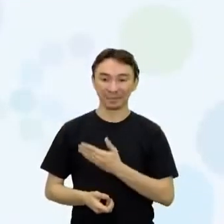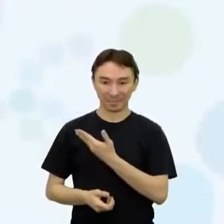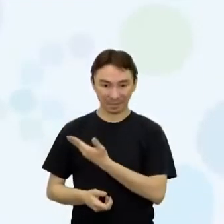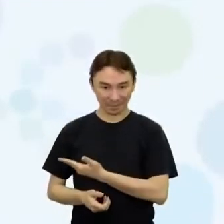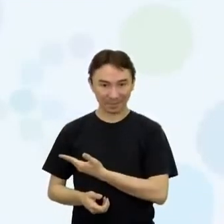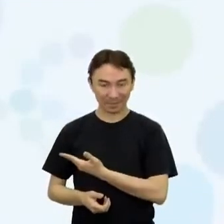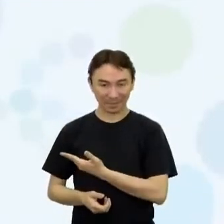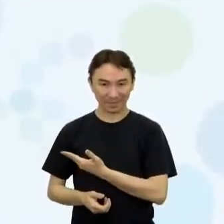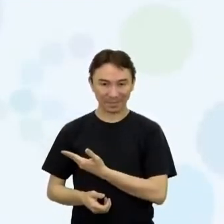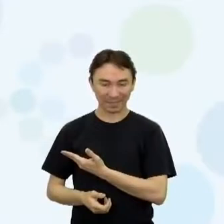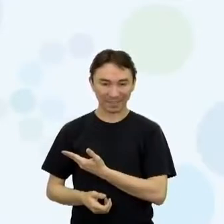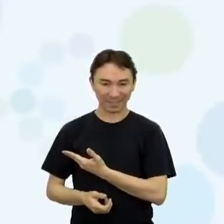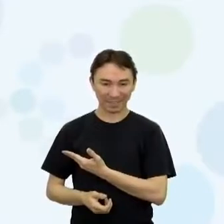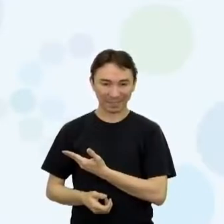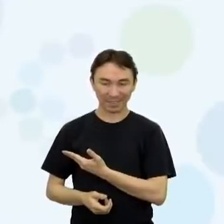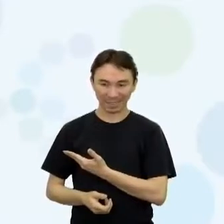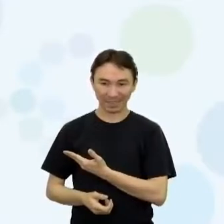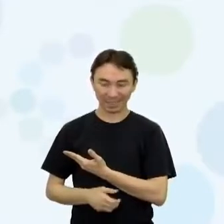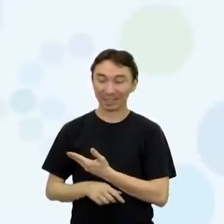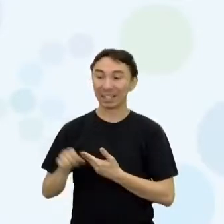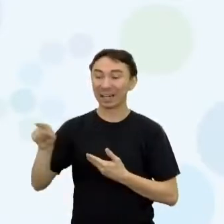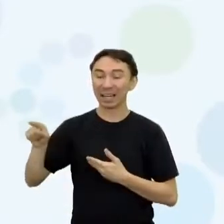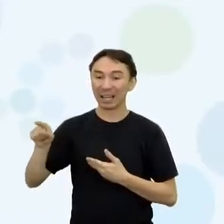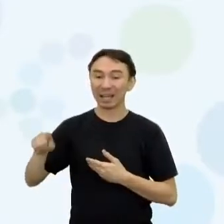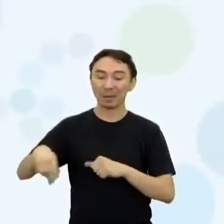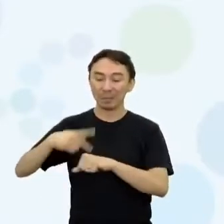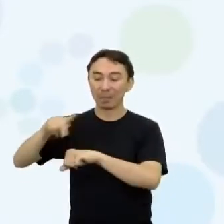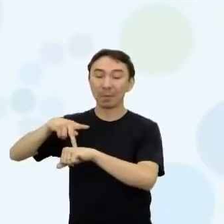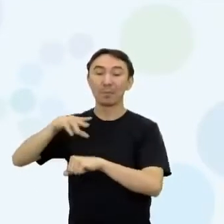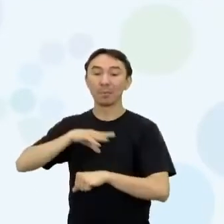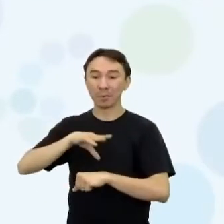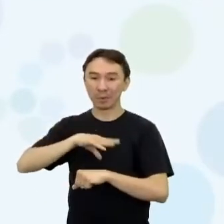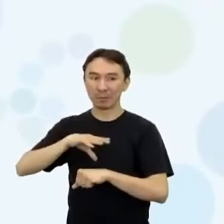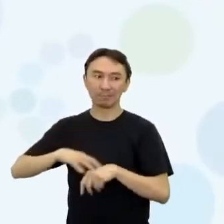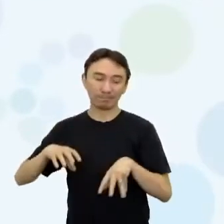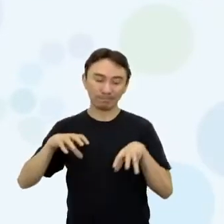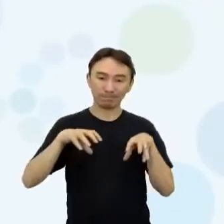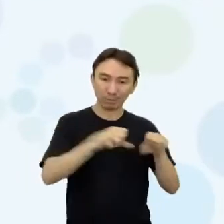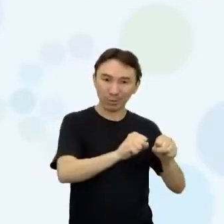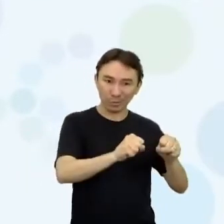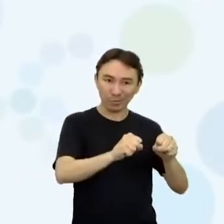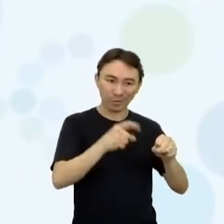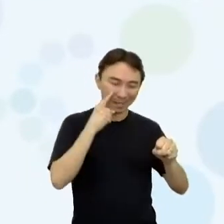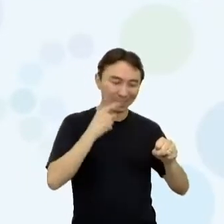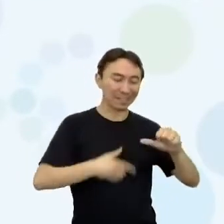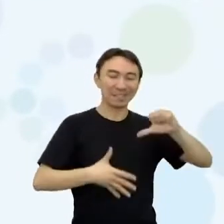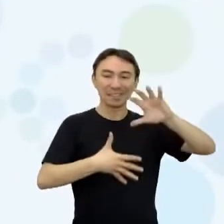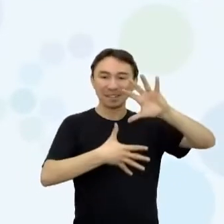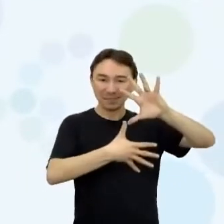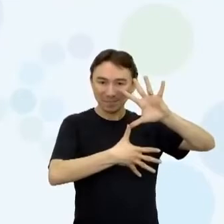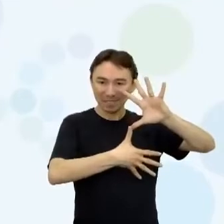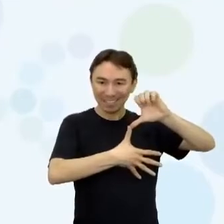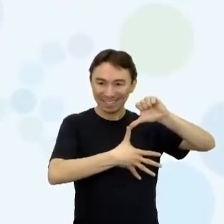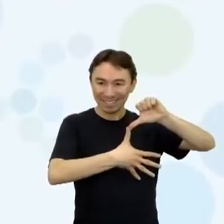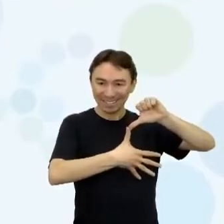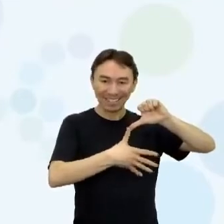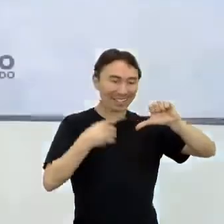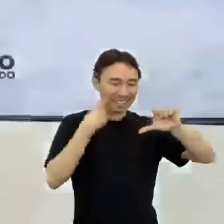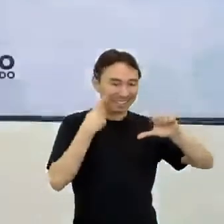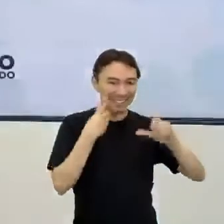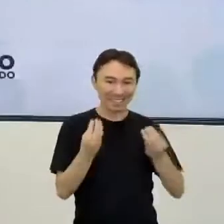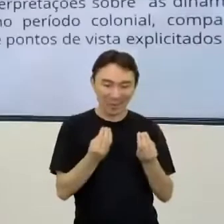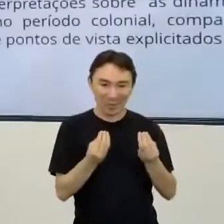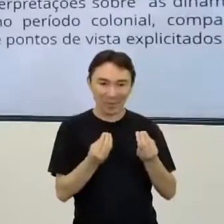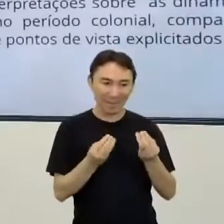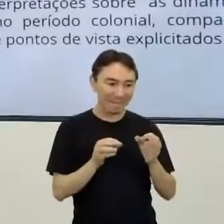a administração do território português na América. Este material ele foi produzido pela professora Luíse Coutinho de